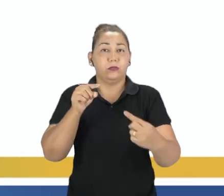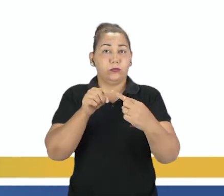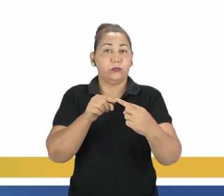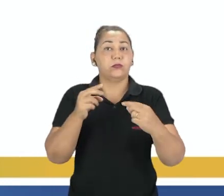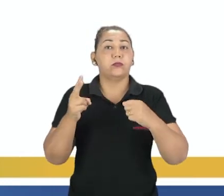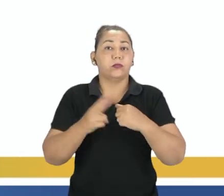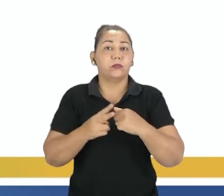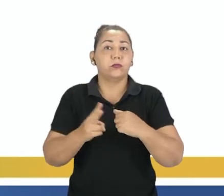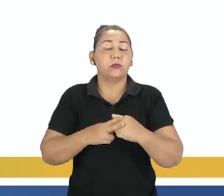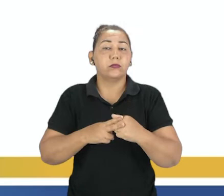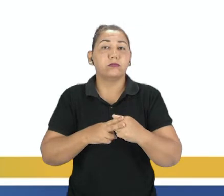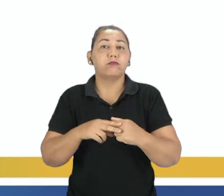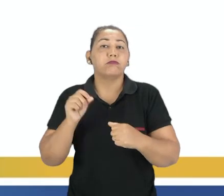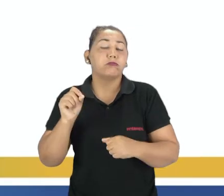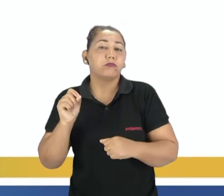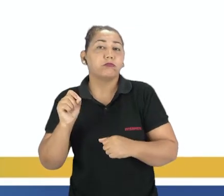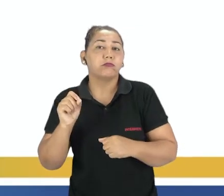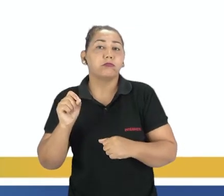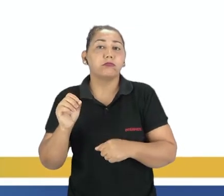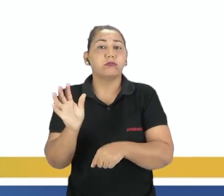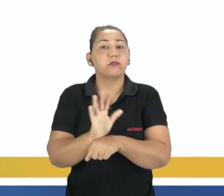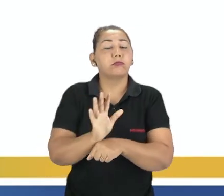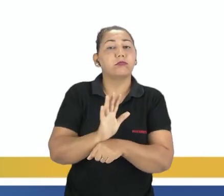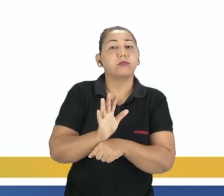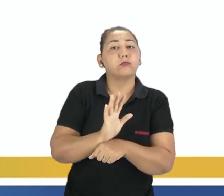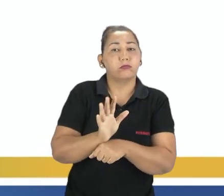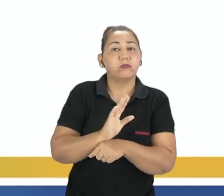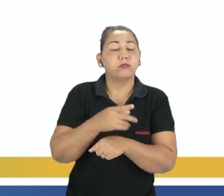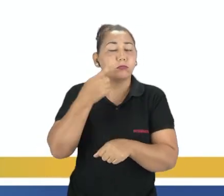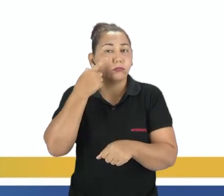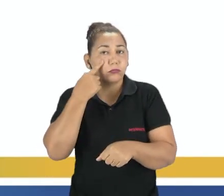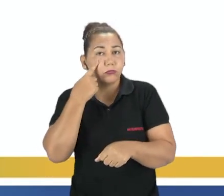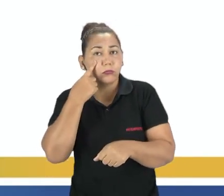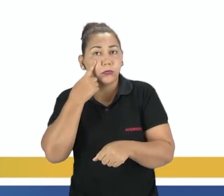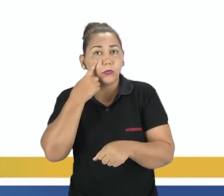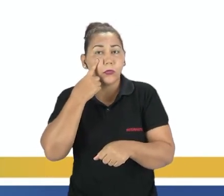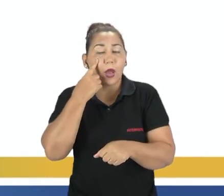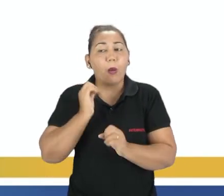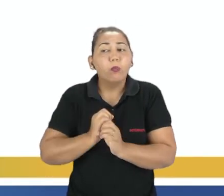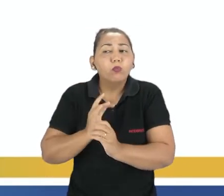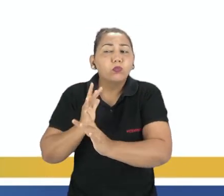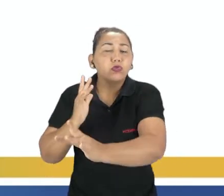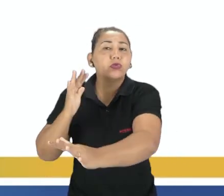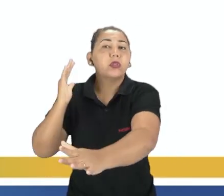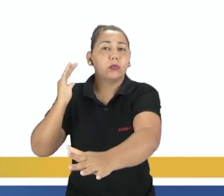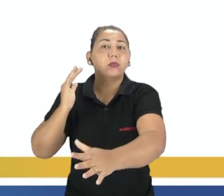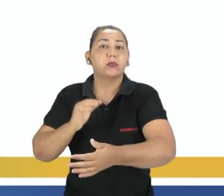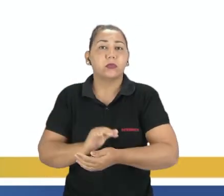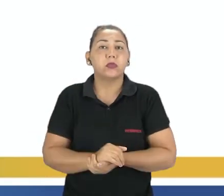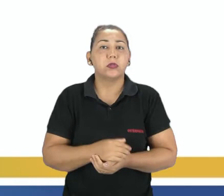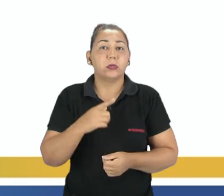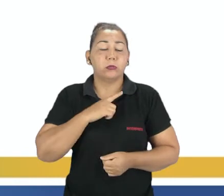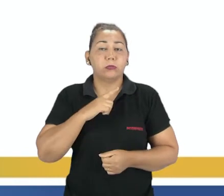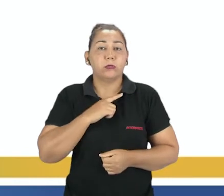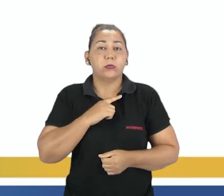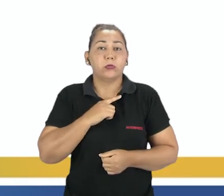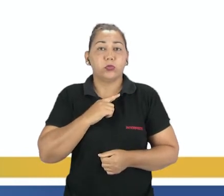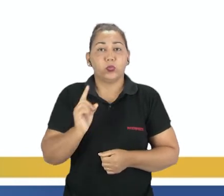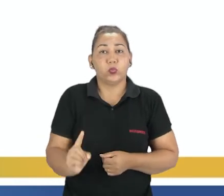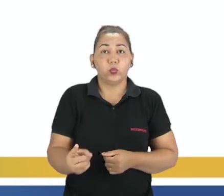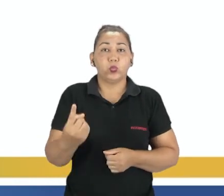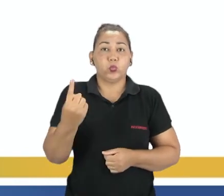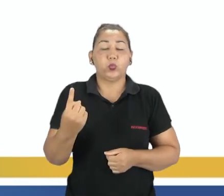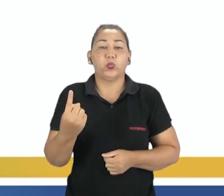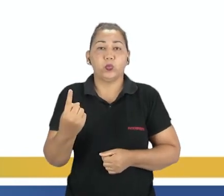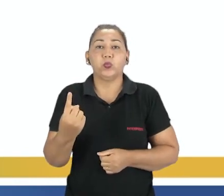perguntamos: quem assistiu ao filme? A multidão. Como nós temos apenas um núcleo do sujeito, nós temos um sujeito